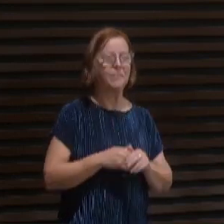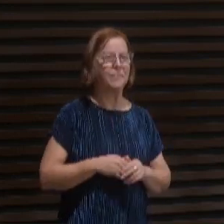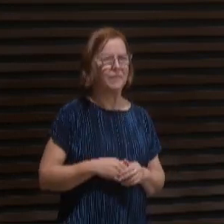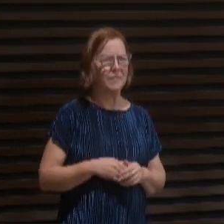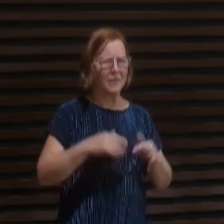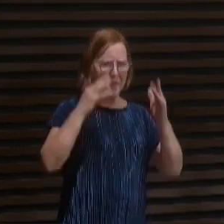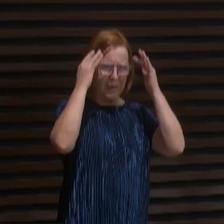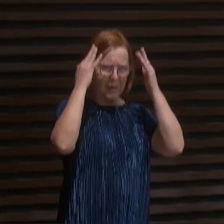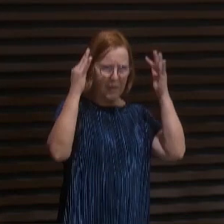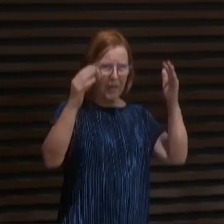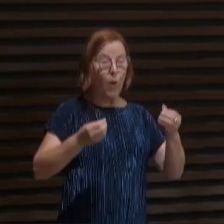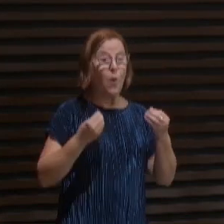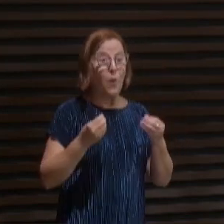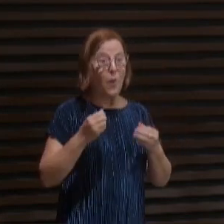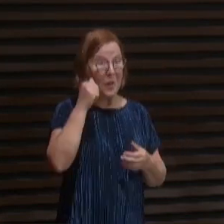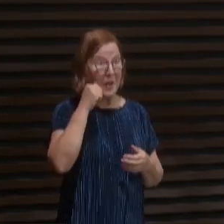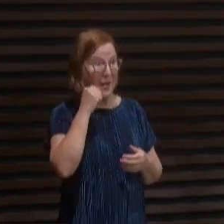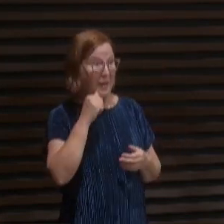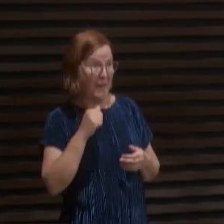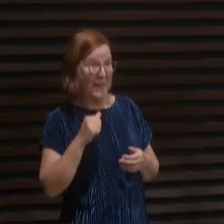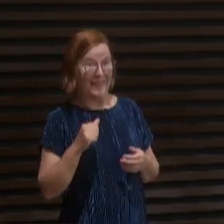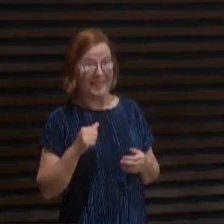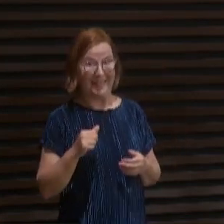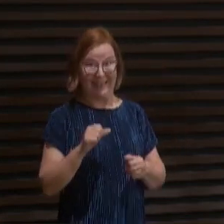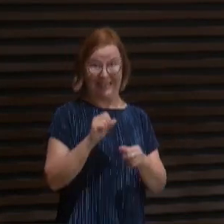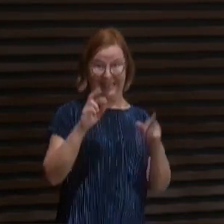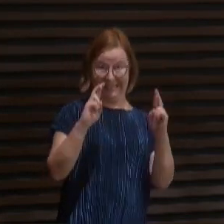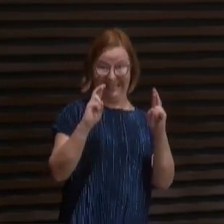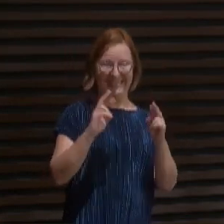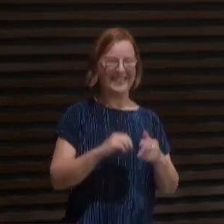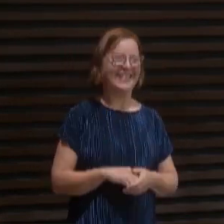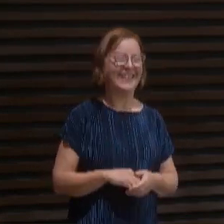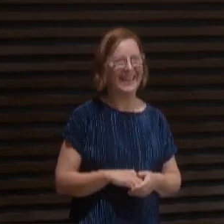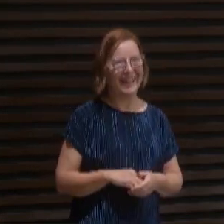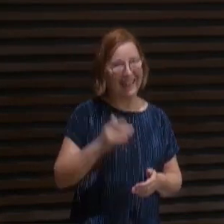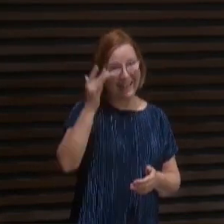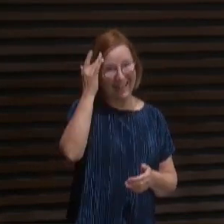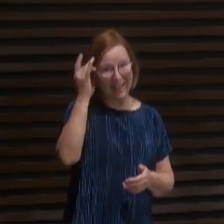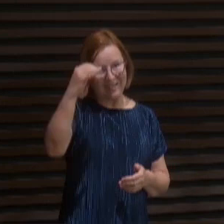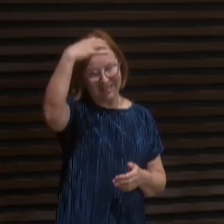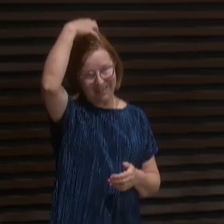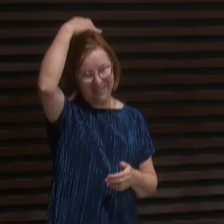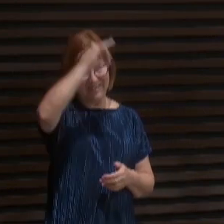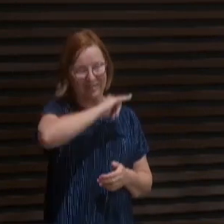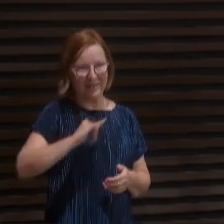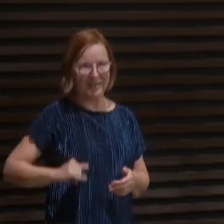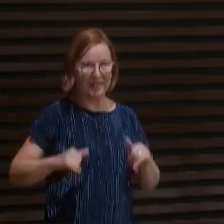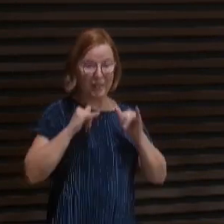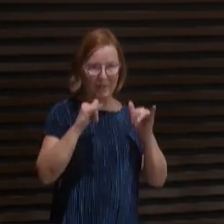Imagina como é que as moças ficaram. No dia seguinte, o príncipe anunciou que receberia